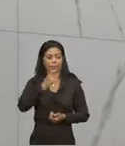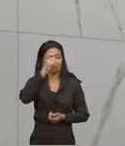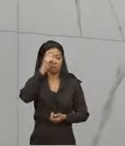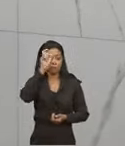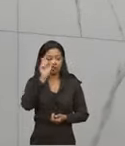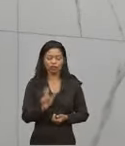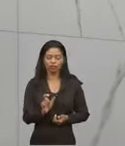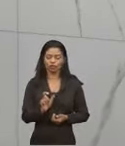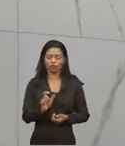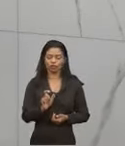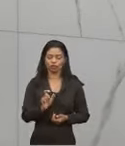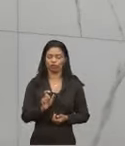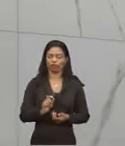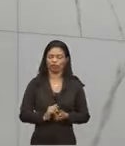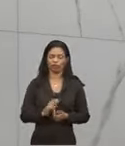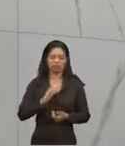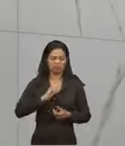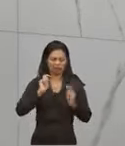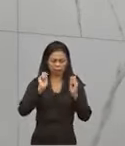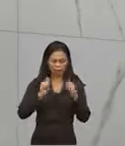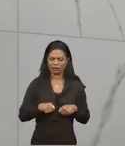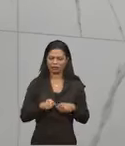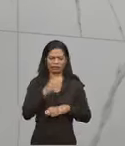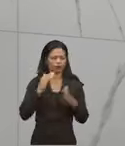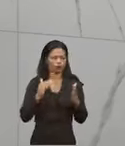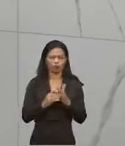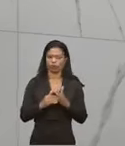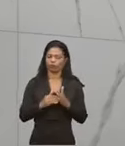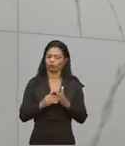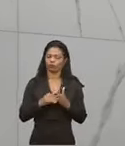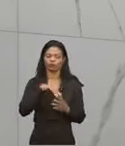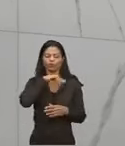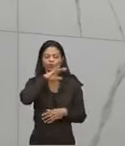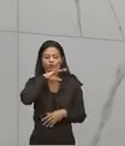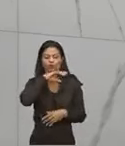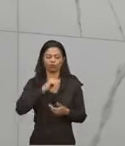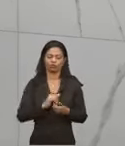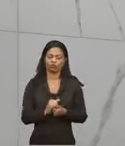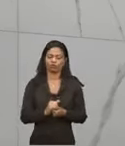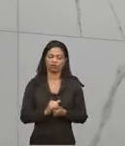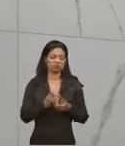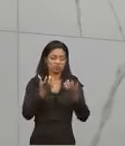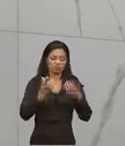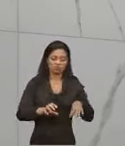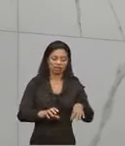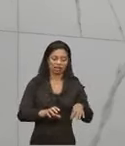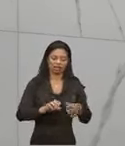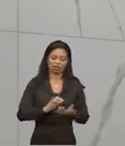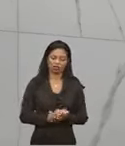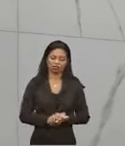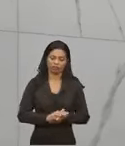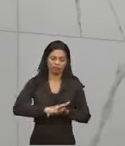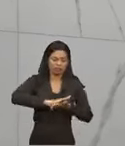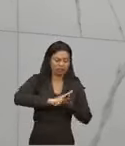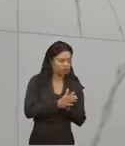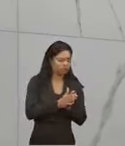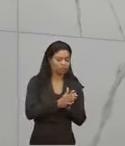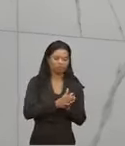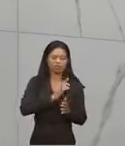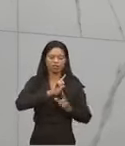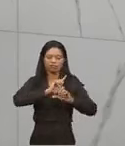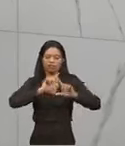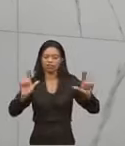dos outros e subir um degrau a mais. Se eu tiver que pisar no pé de alguém para subir um degrau a mais, Deus me tire a